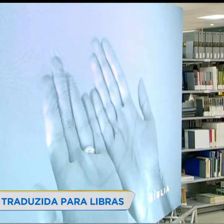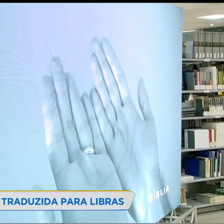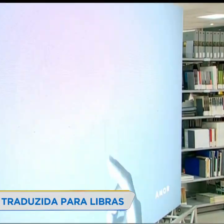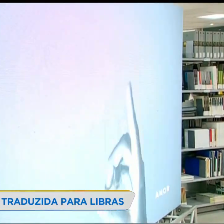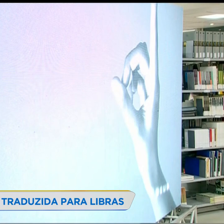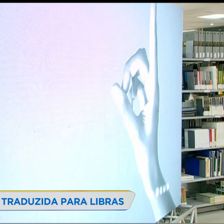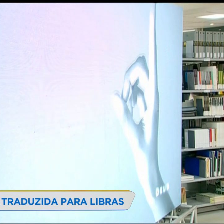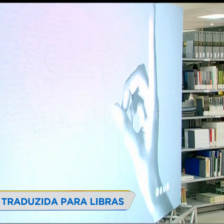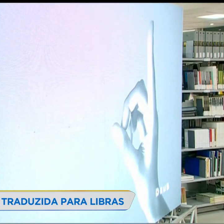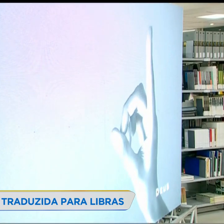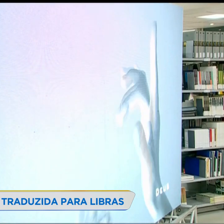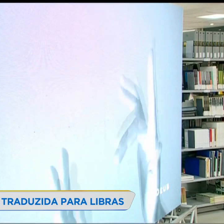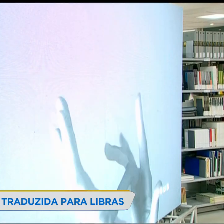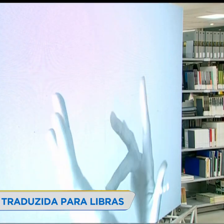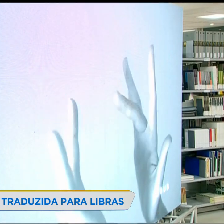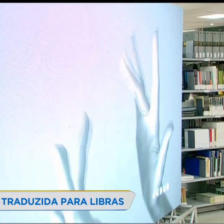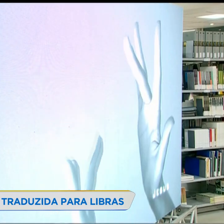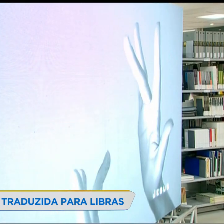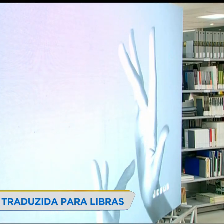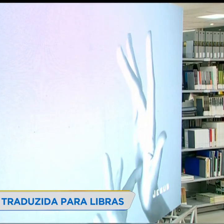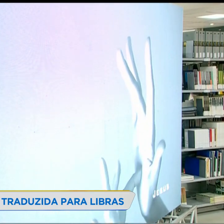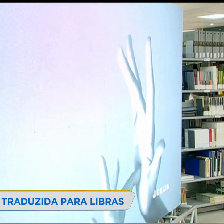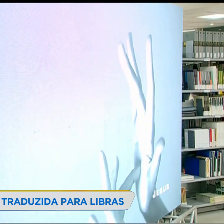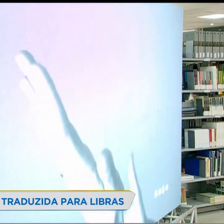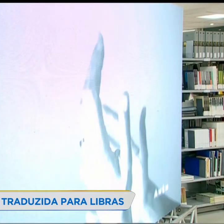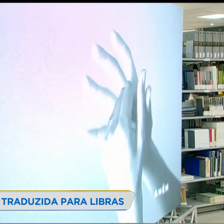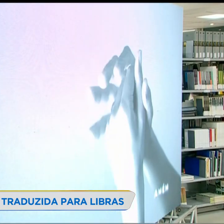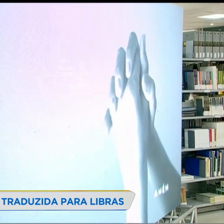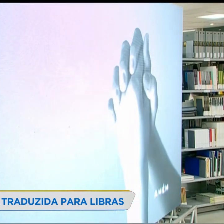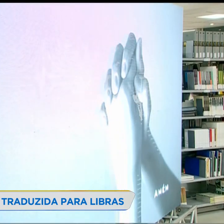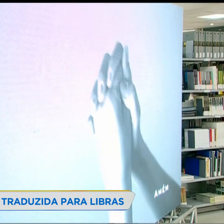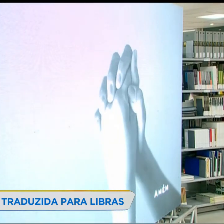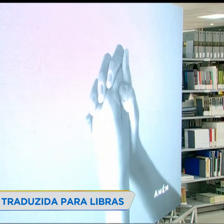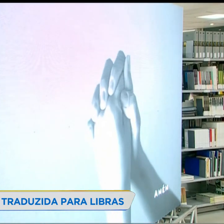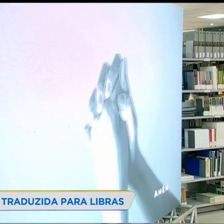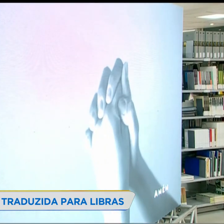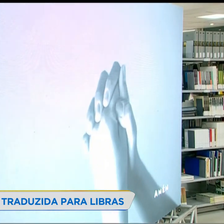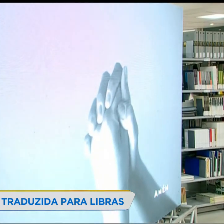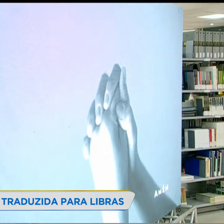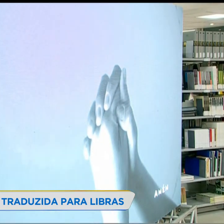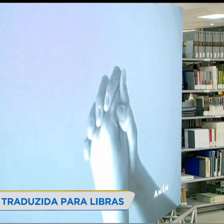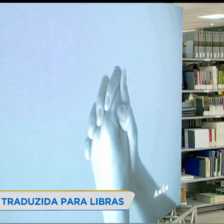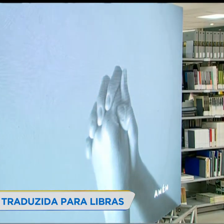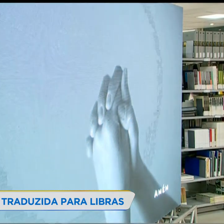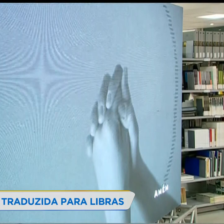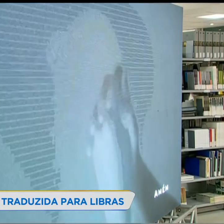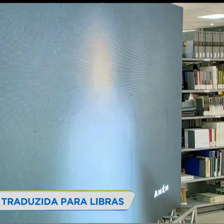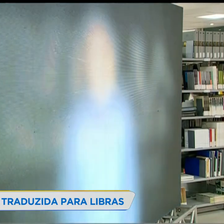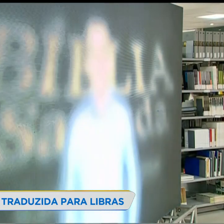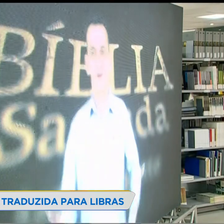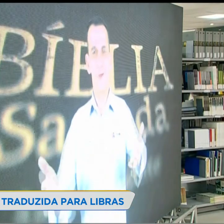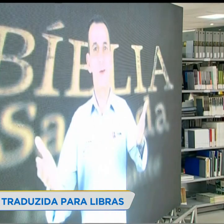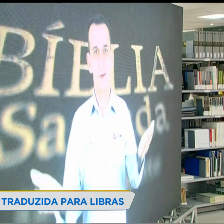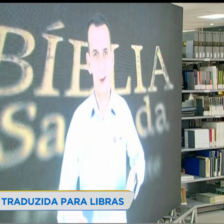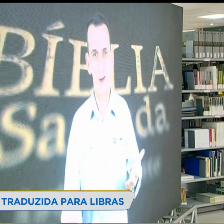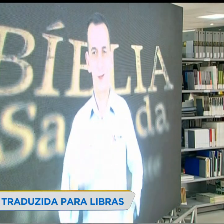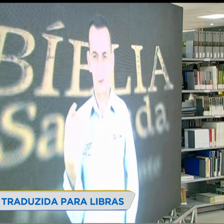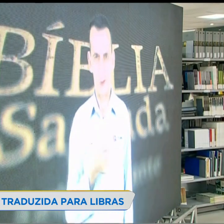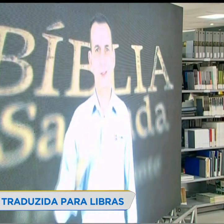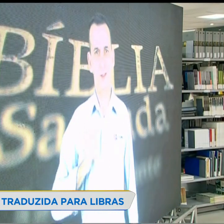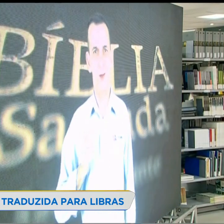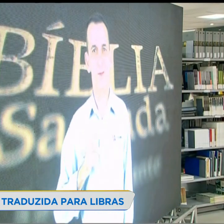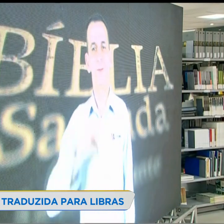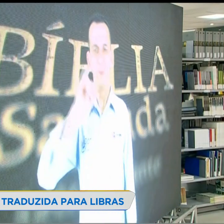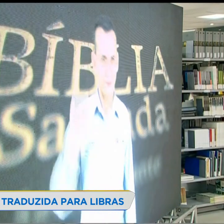deve ficar disponível de graça para a comunidade surda em alguns anos ainda. Isso porque o trabalho de tradução